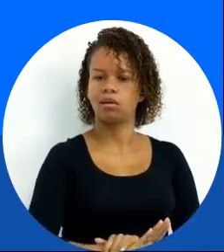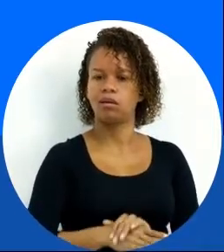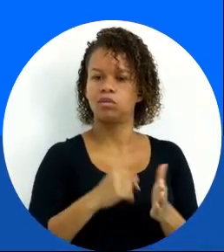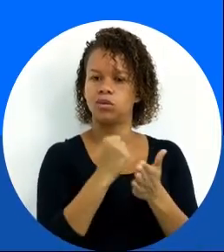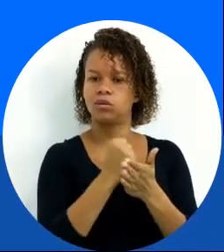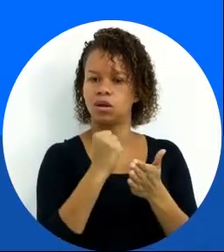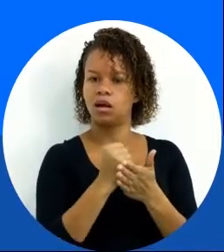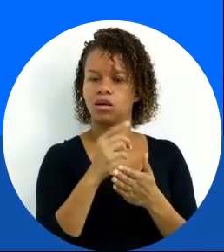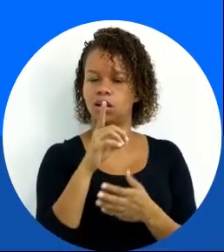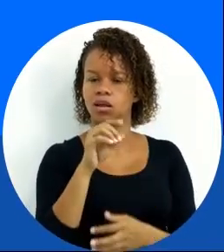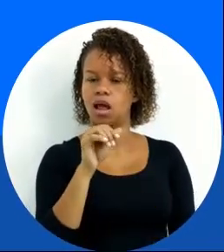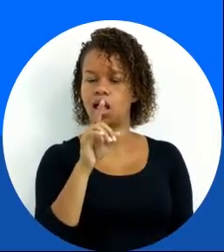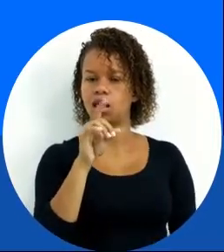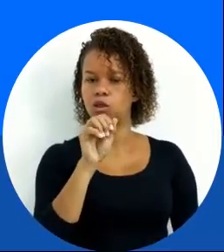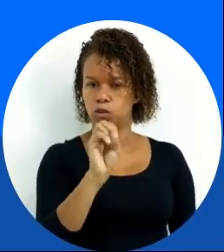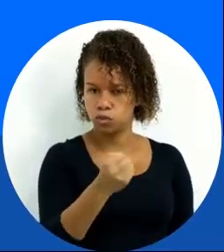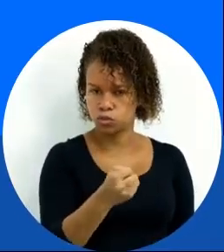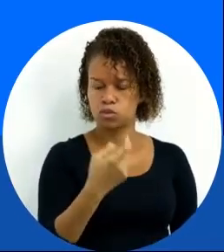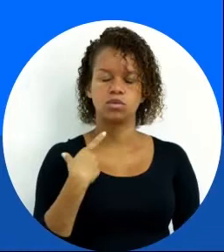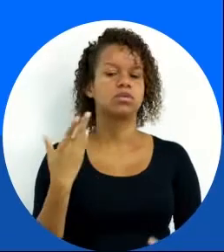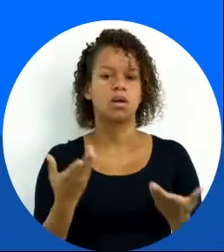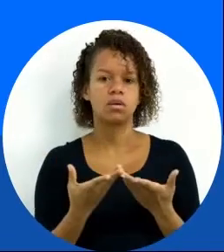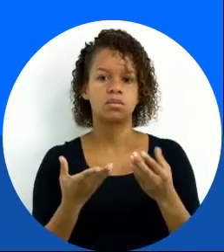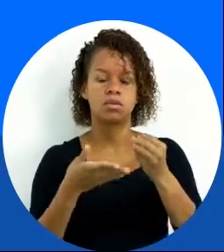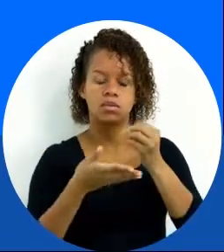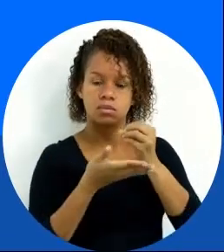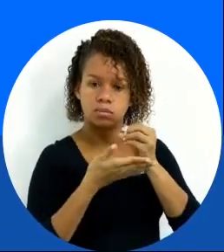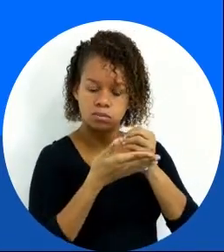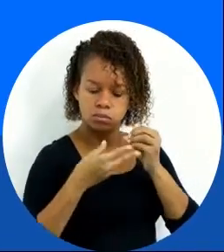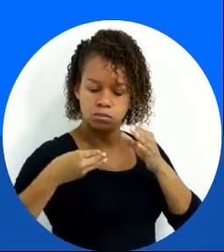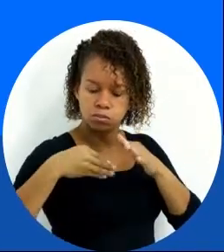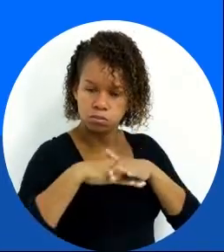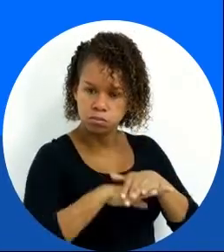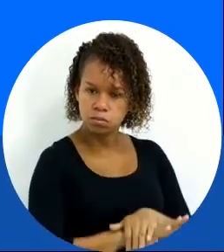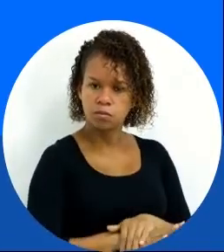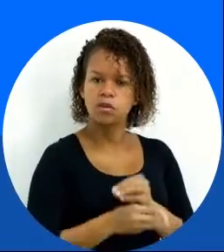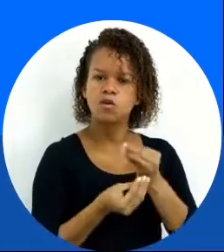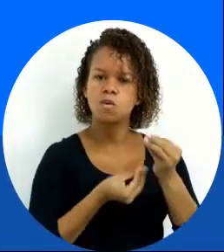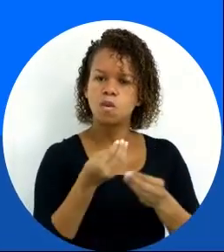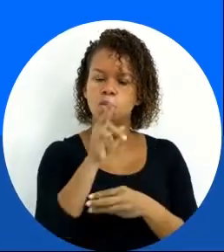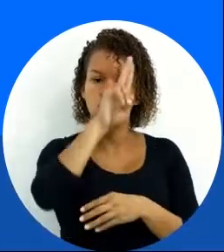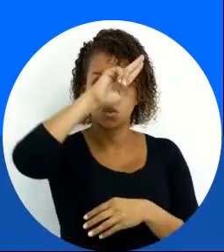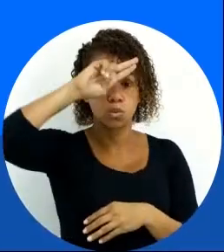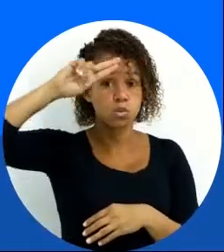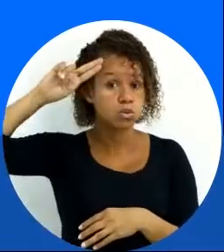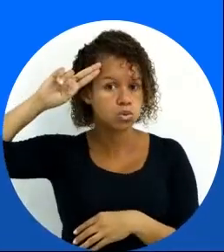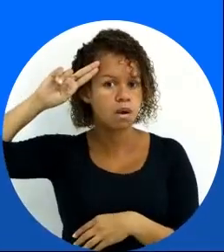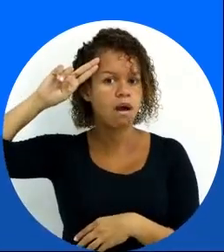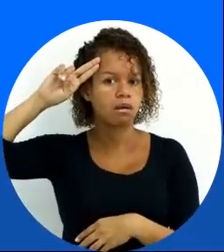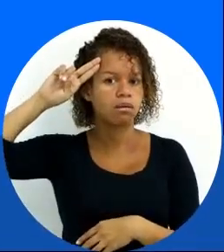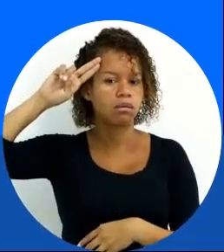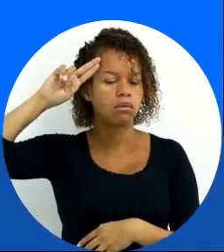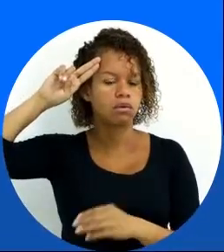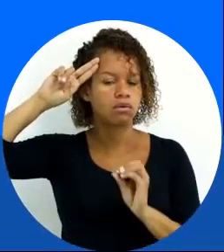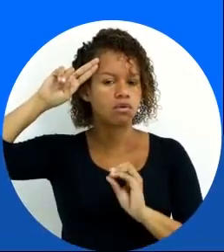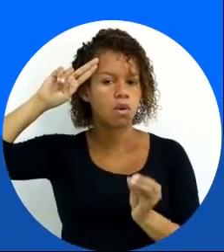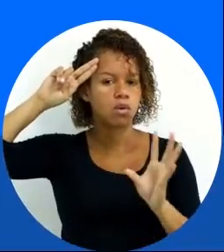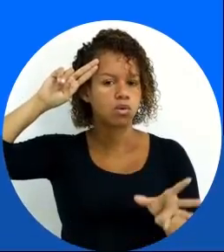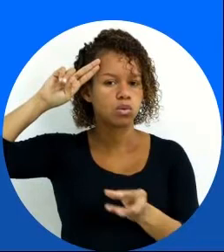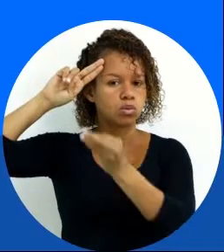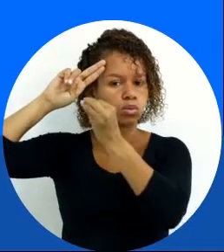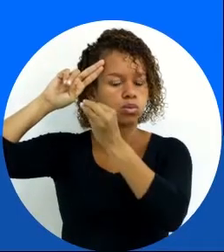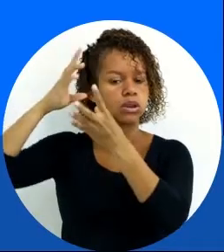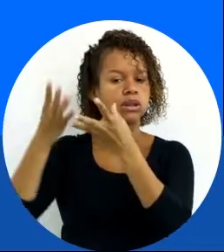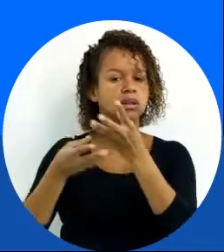em grandes bases de dados. E a partir dessas bases de dados e de como o usuário colocou seus termos de